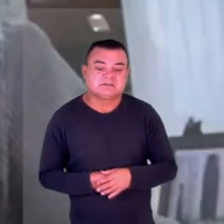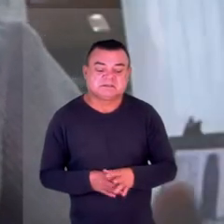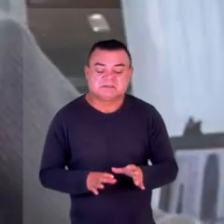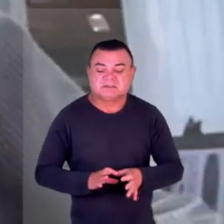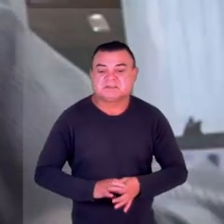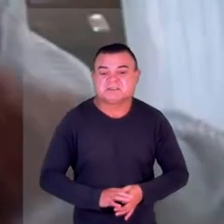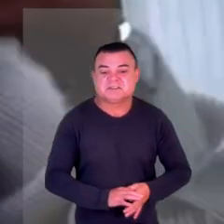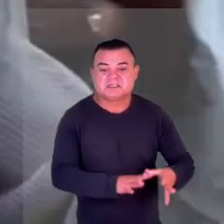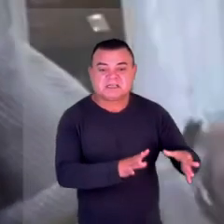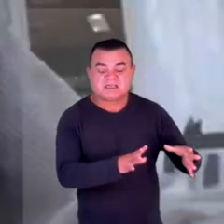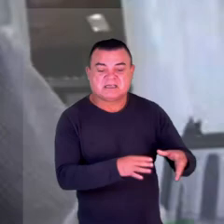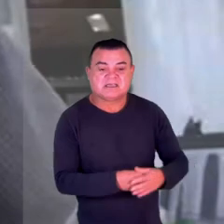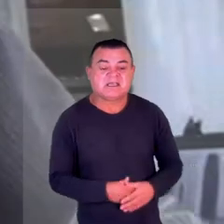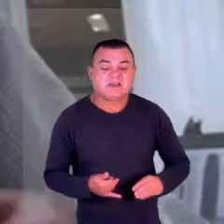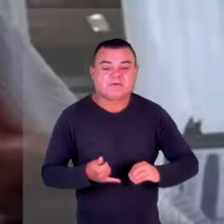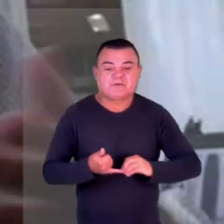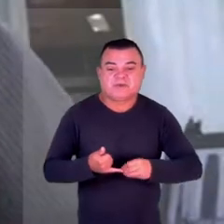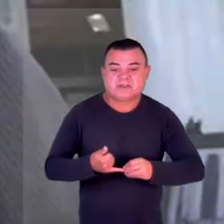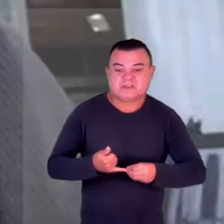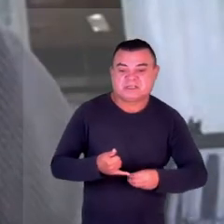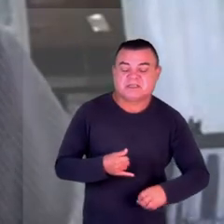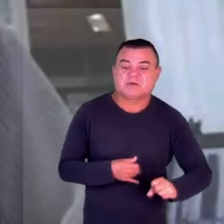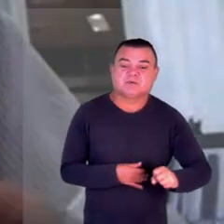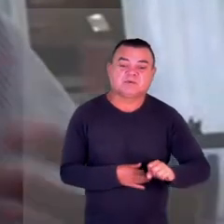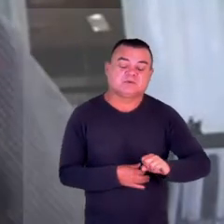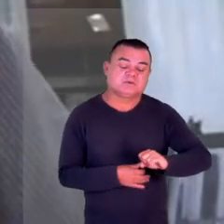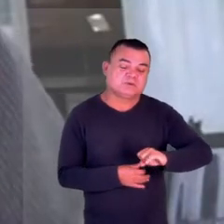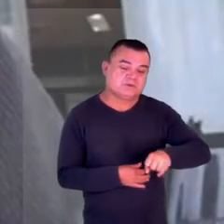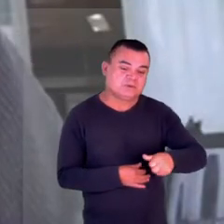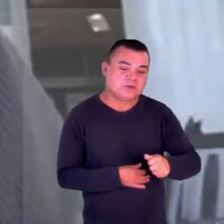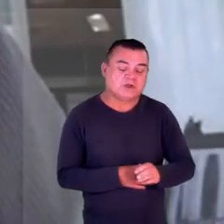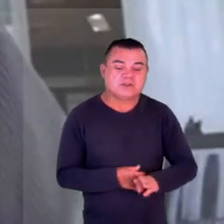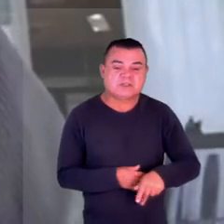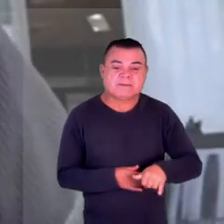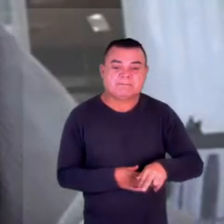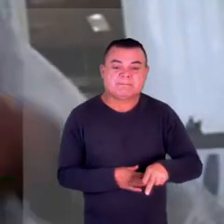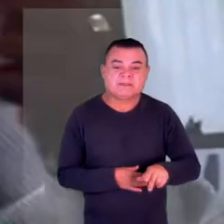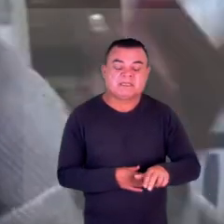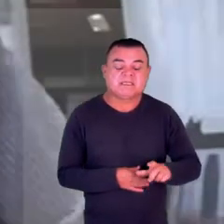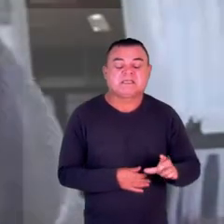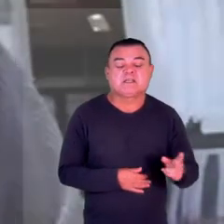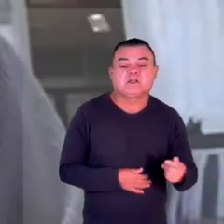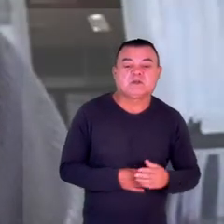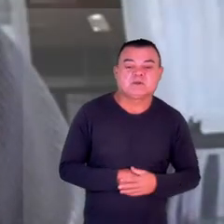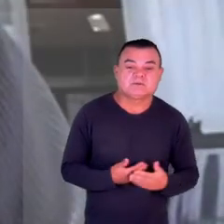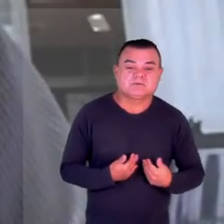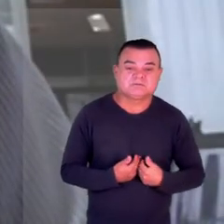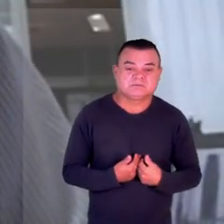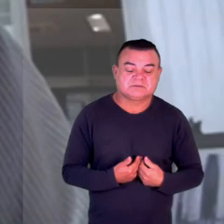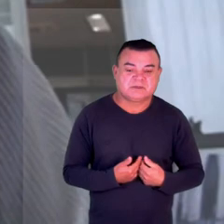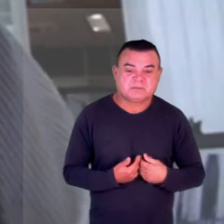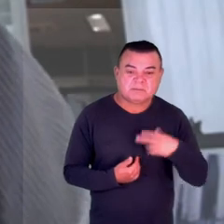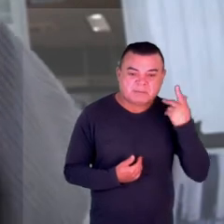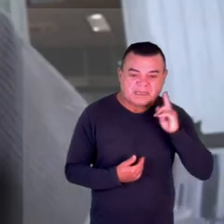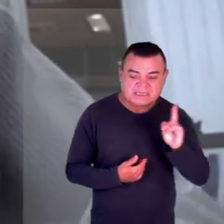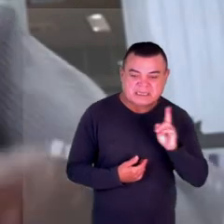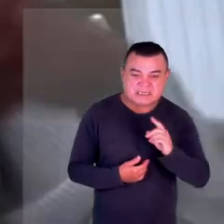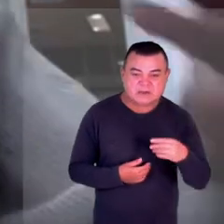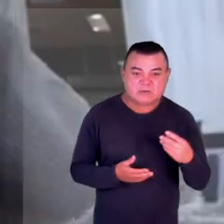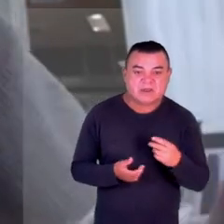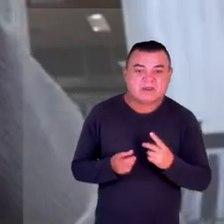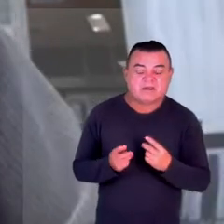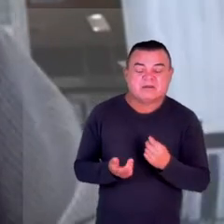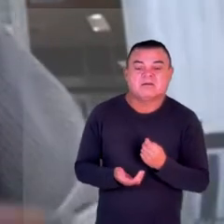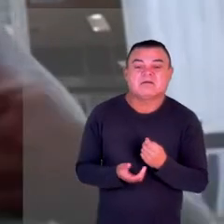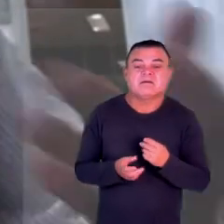milho aqui se ele pode exportar sem pagar imposto nenhum receber em dólar e daí exporta e falta no mercado interno exatamente